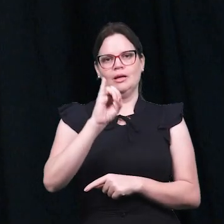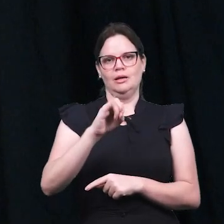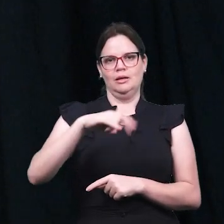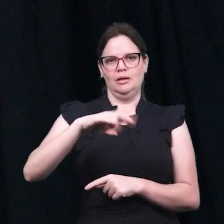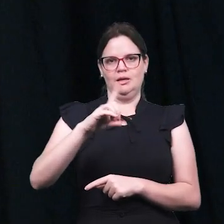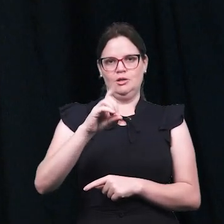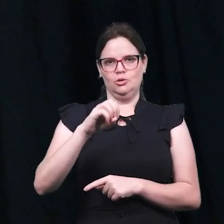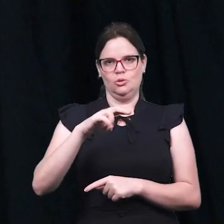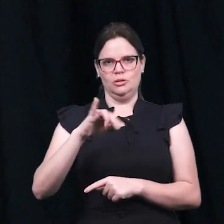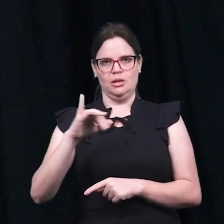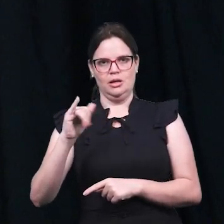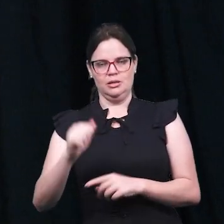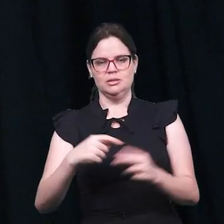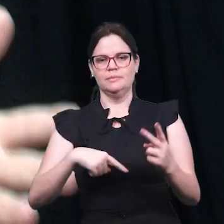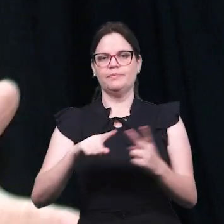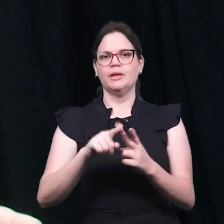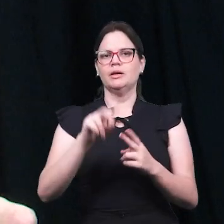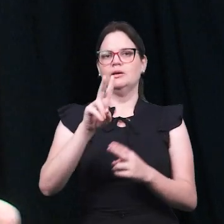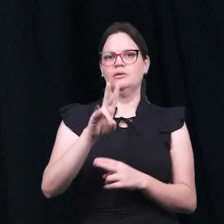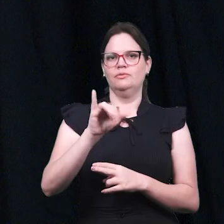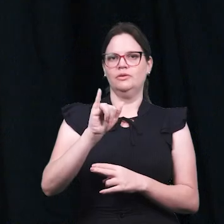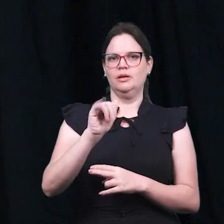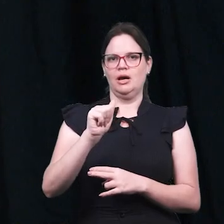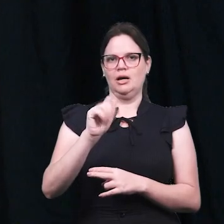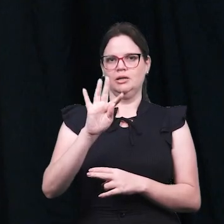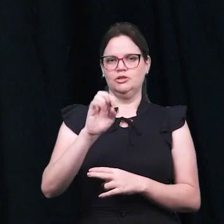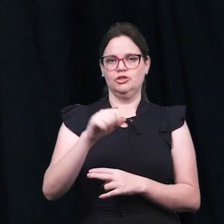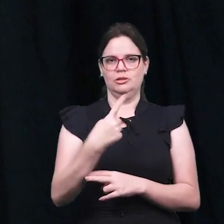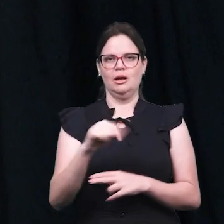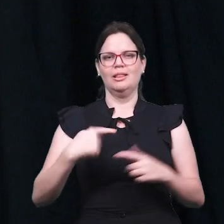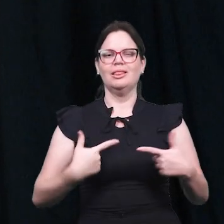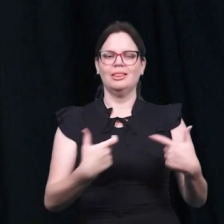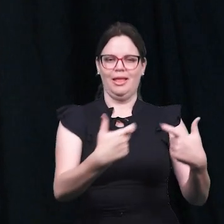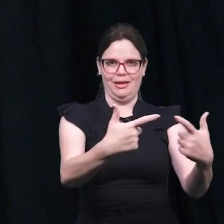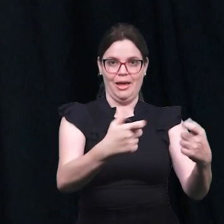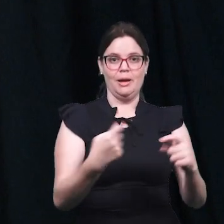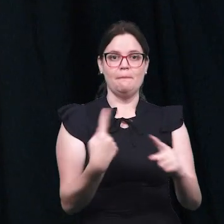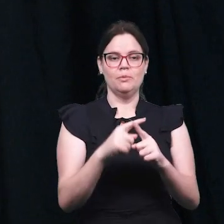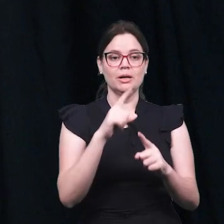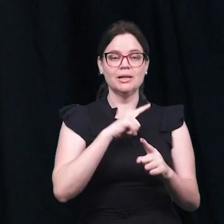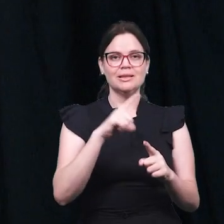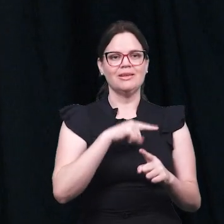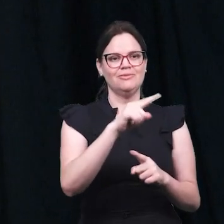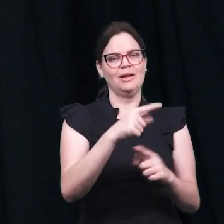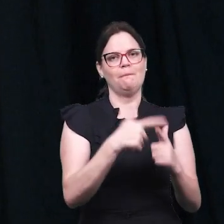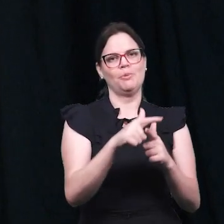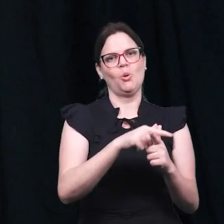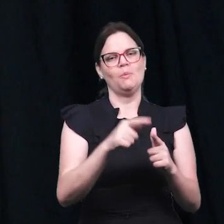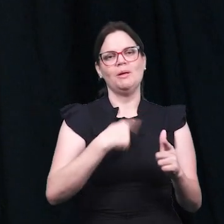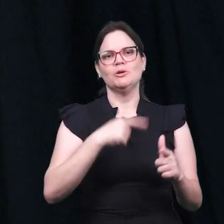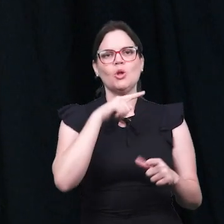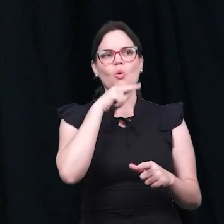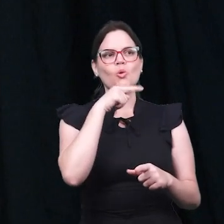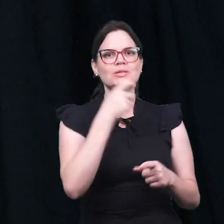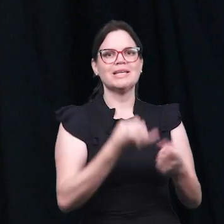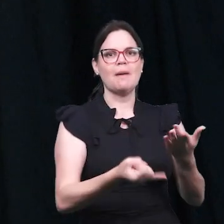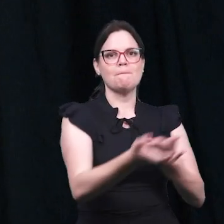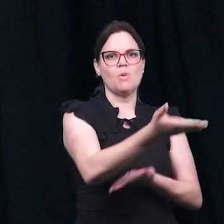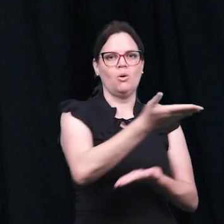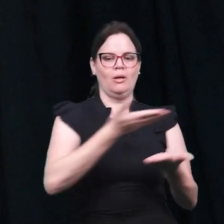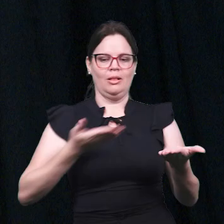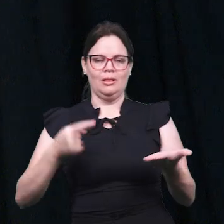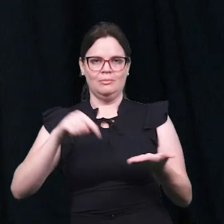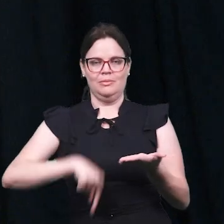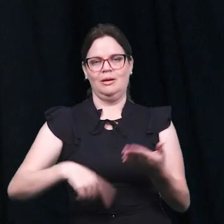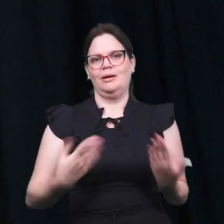maior país produtor de robusta, o nosso Conilon. A Indonésia é o terceiro maior país produtor e o Brasil o segundo. Então, nós tivemos